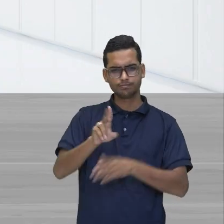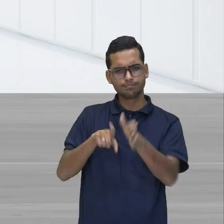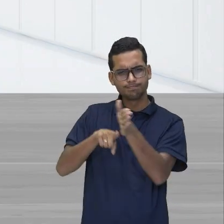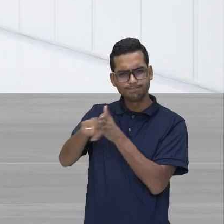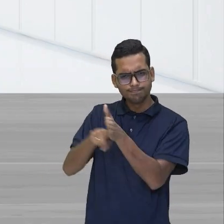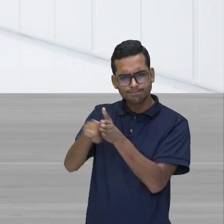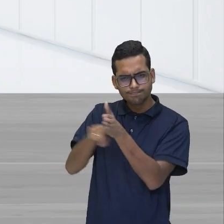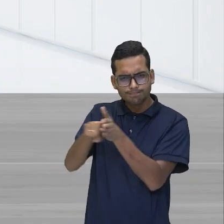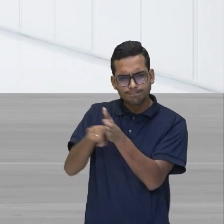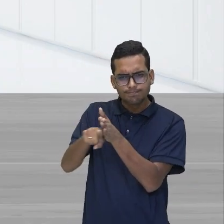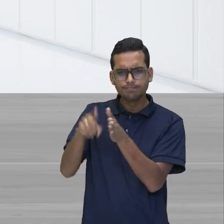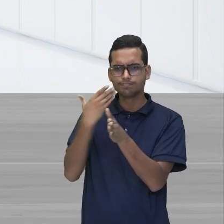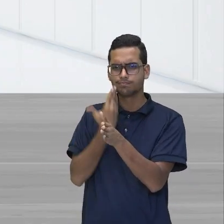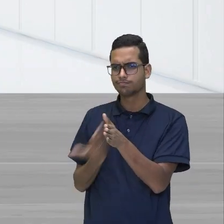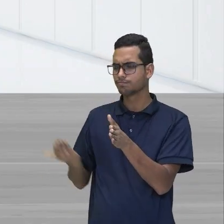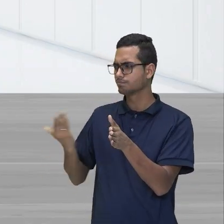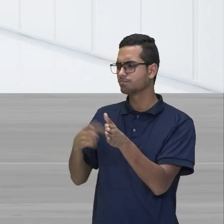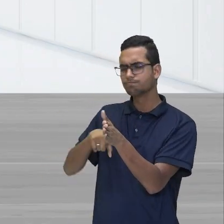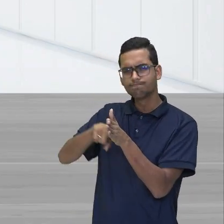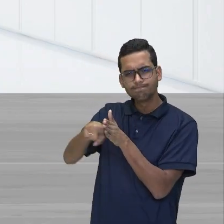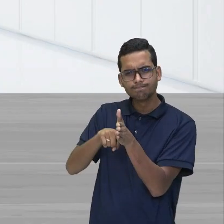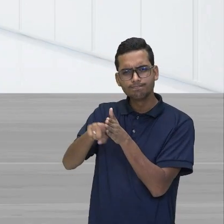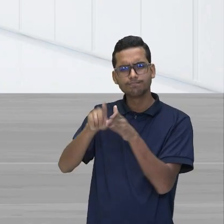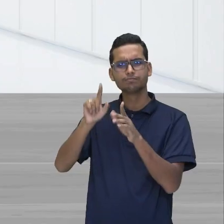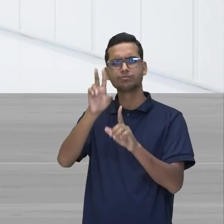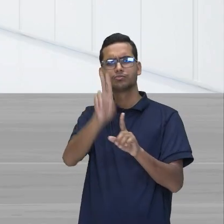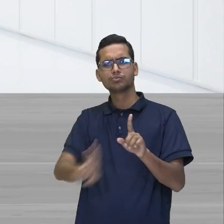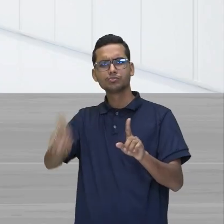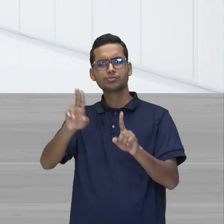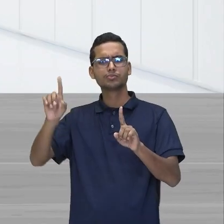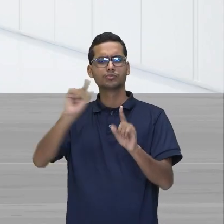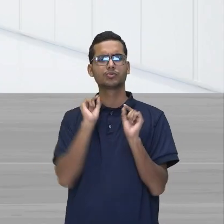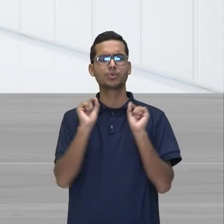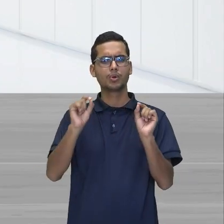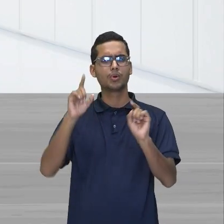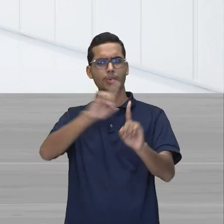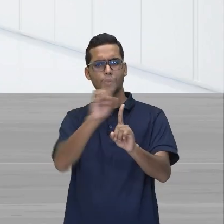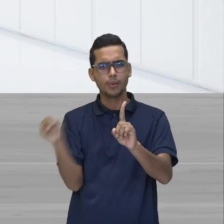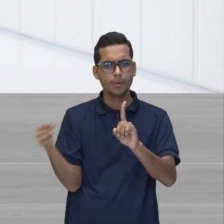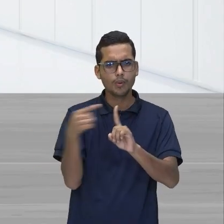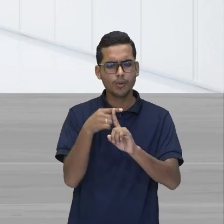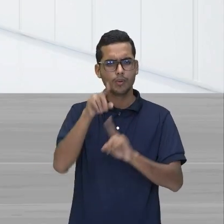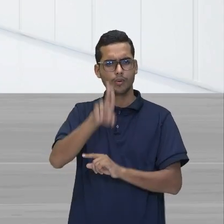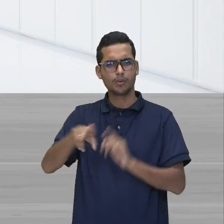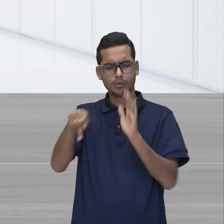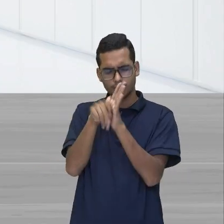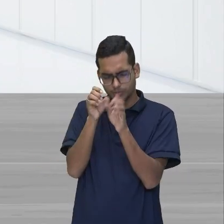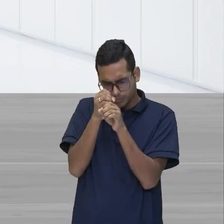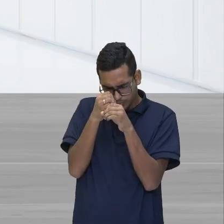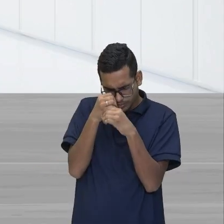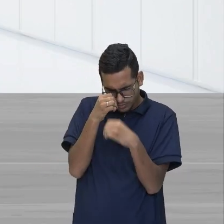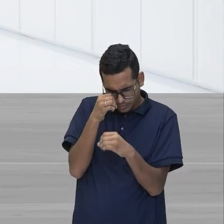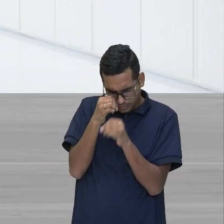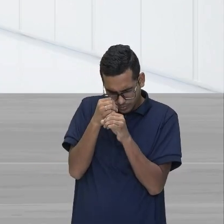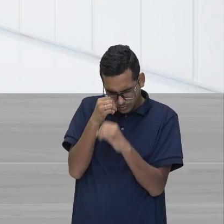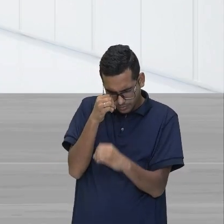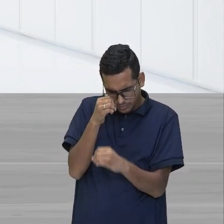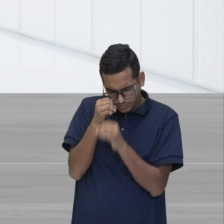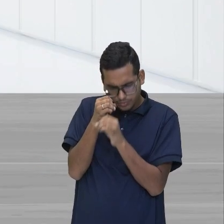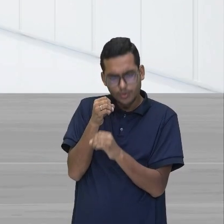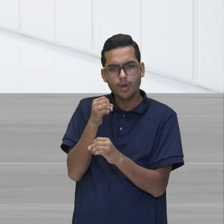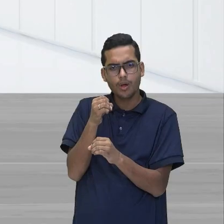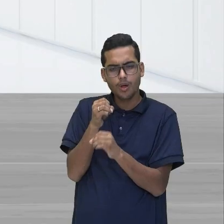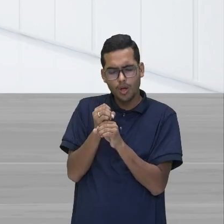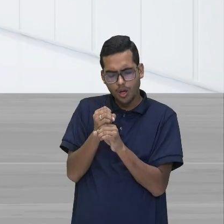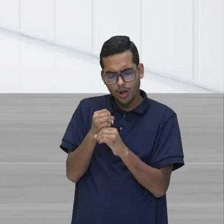pesquisas. Essas pesquisas, elas servem para poder, com o uso do microscópio, para poder aumentar,